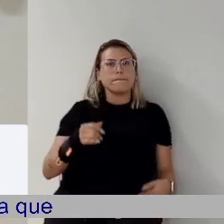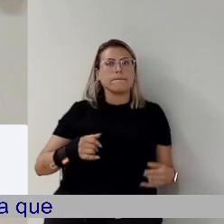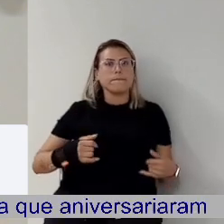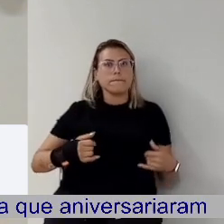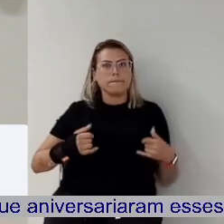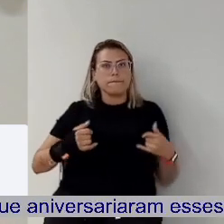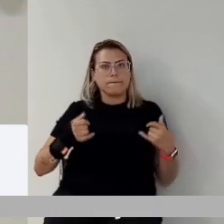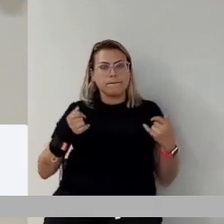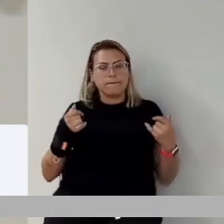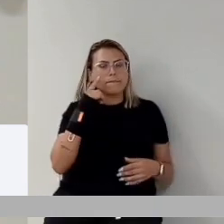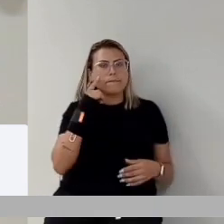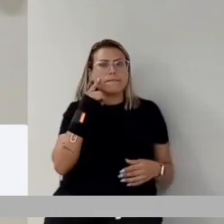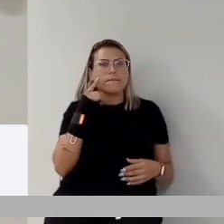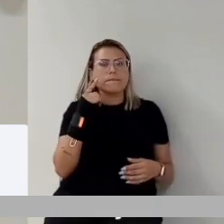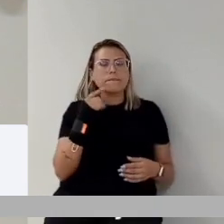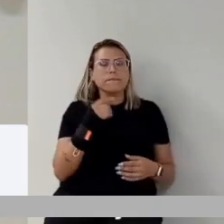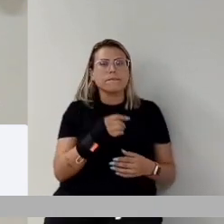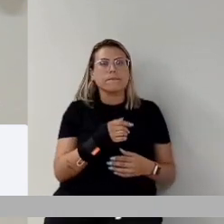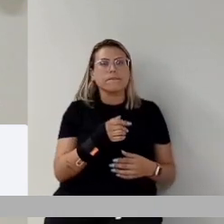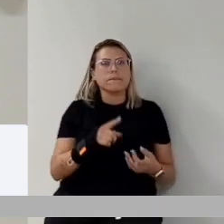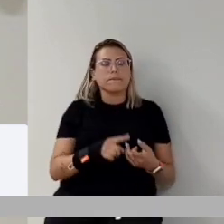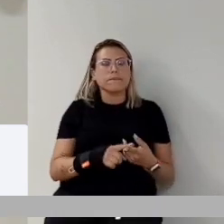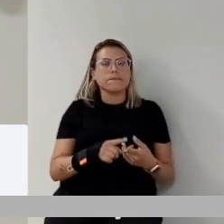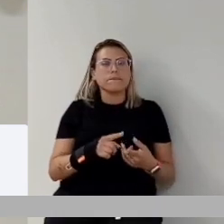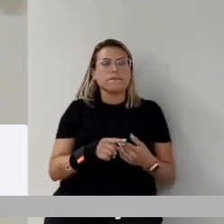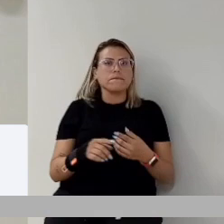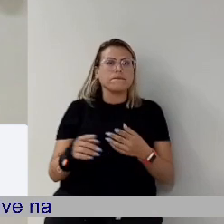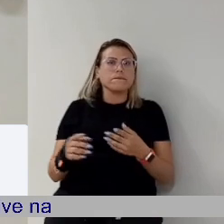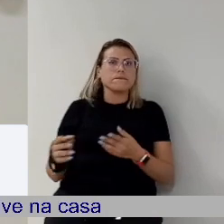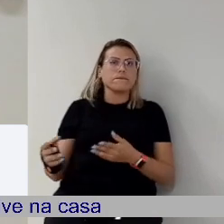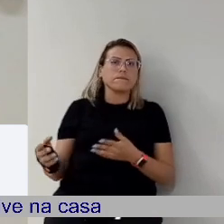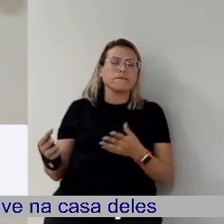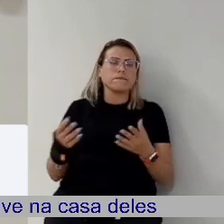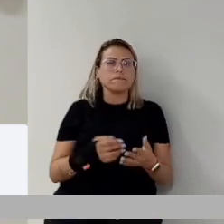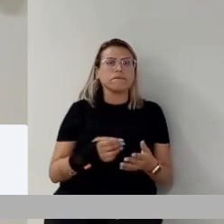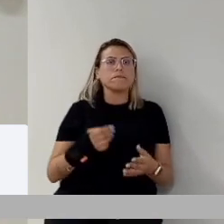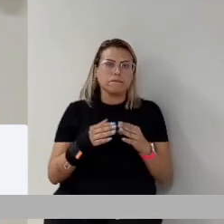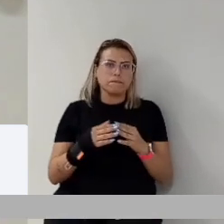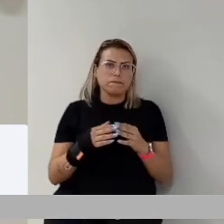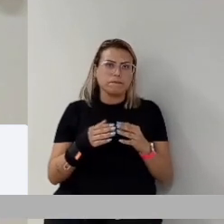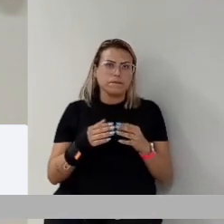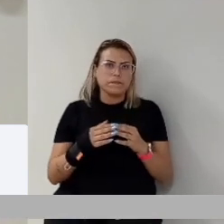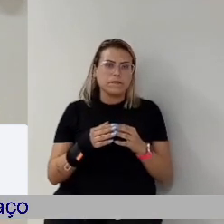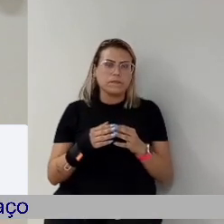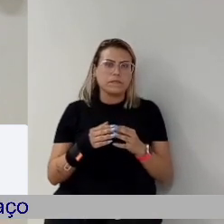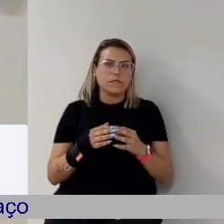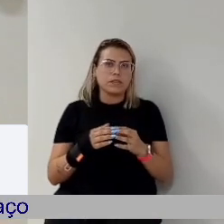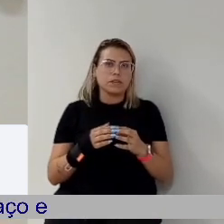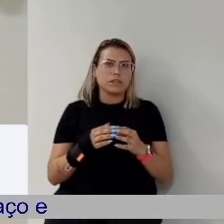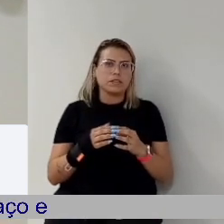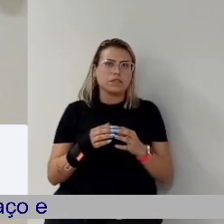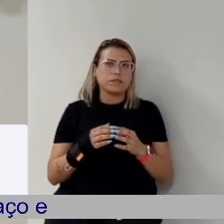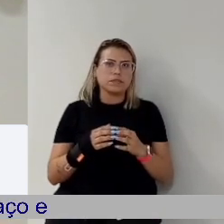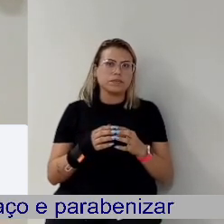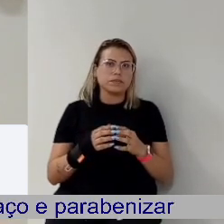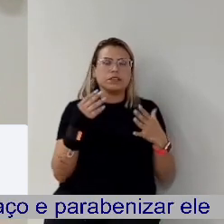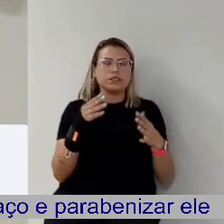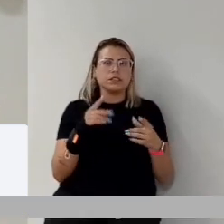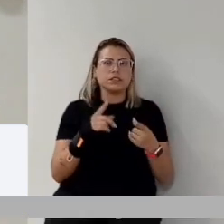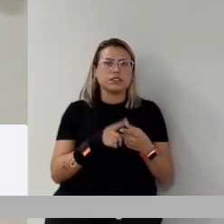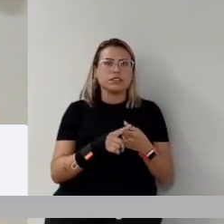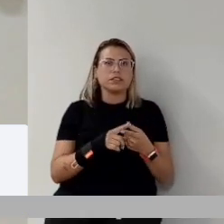esses dias há poucos dias fizeram o convite estive na casa deles a gente agradece manda aqui o nosso abraço e parabenizar Ele eles